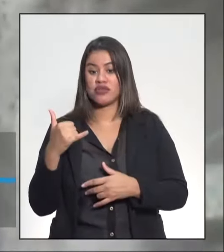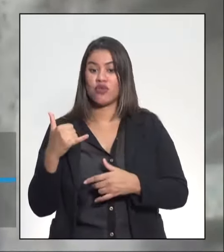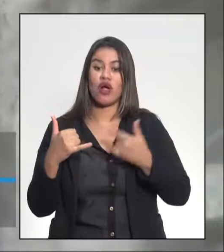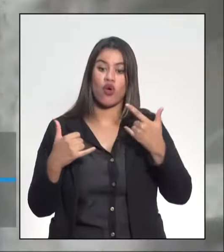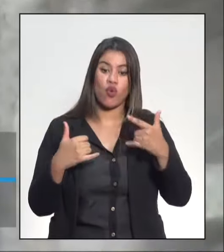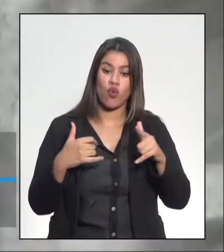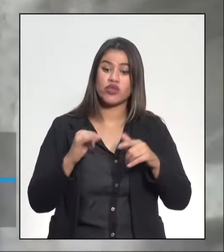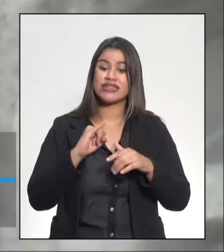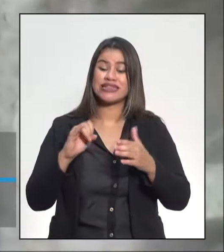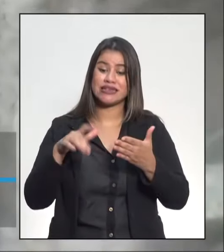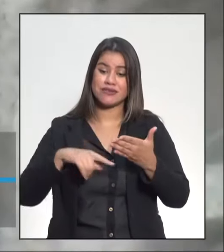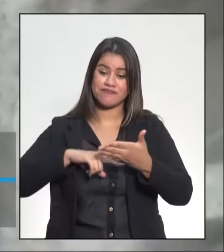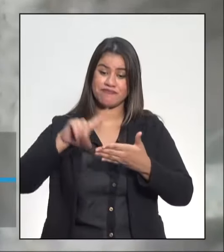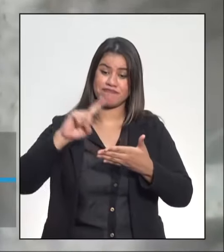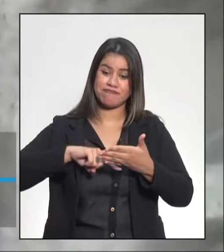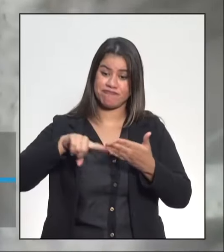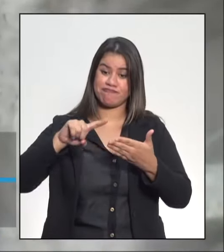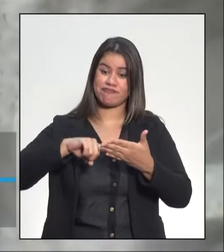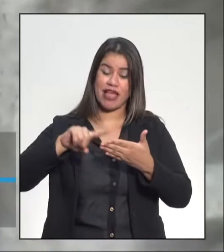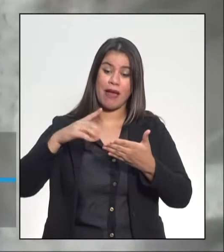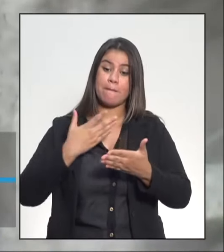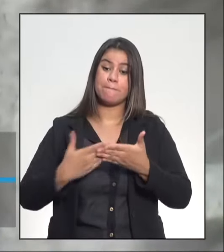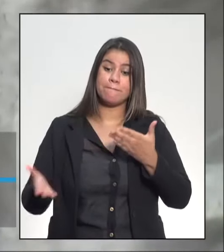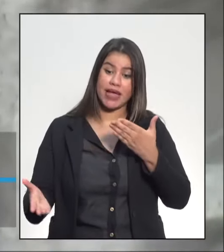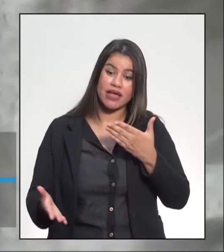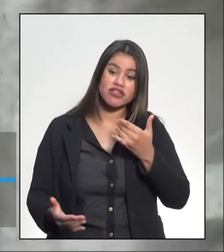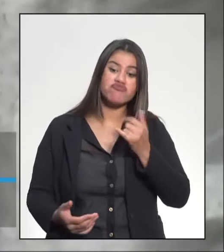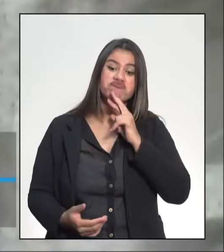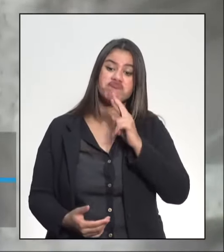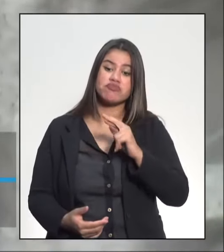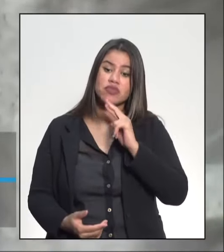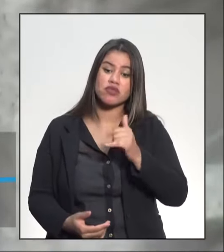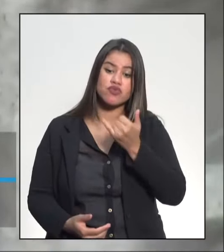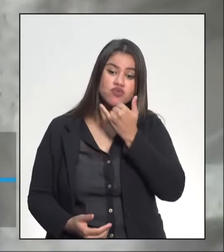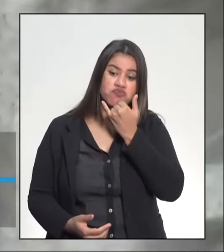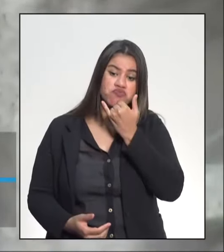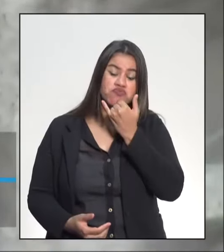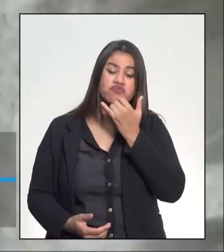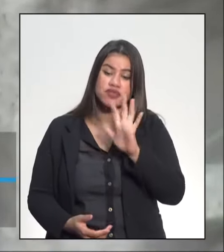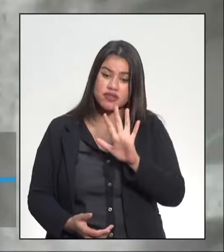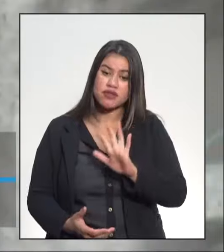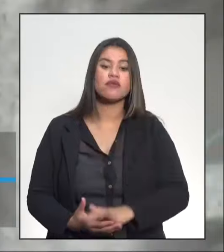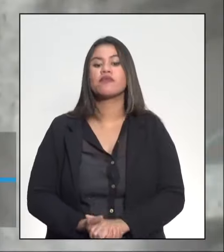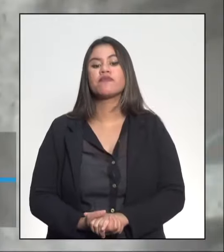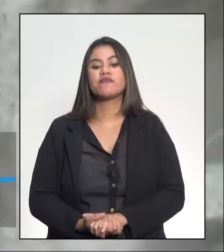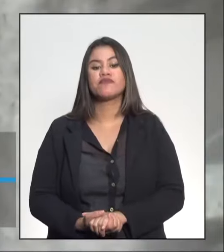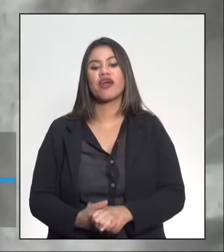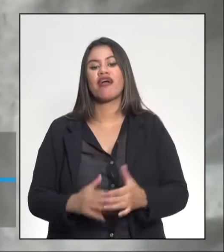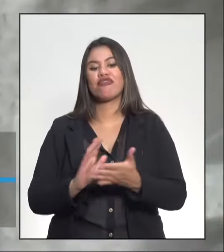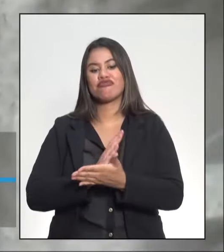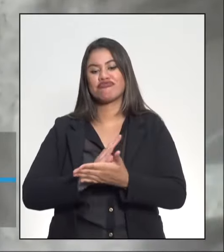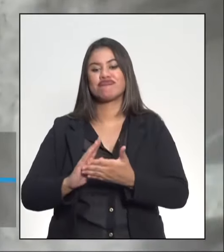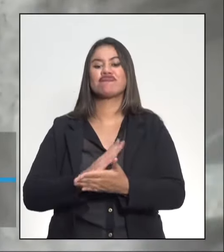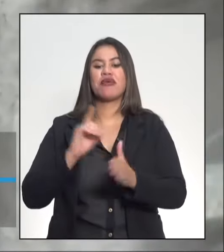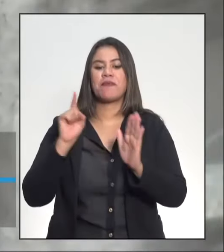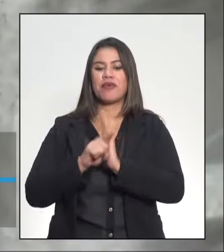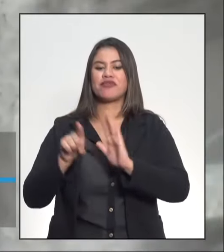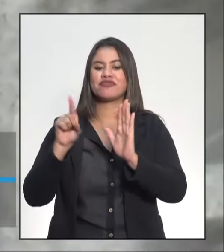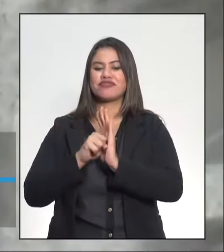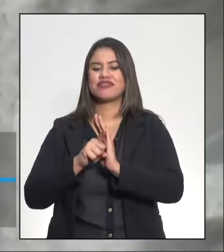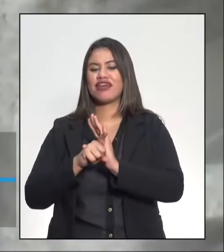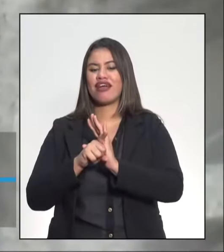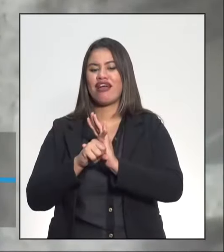peço perdão se passar uma pergunta que a gente não consiga responder. Tem gente ainda perguntando do que é a aula. A aula do que é,